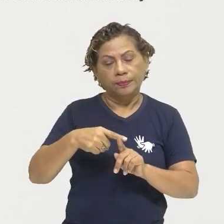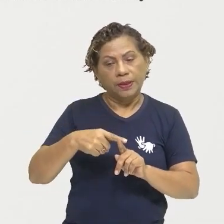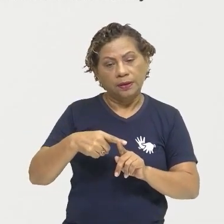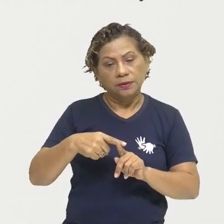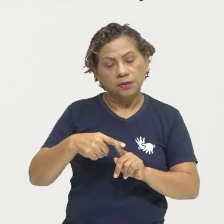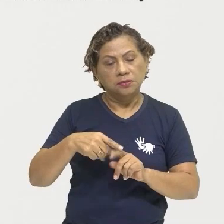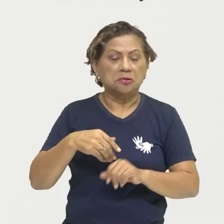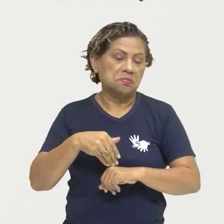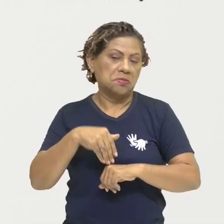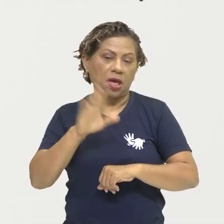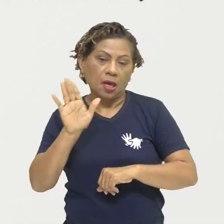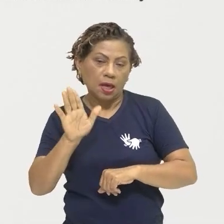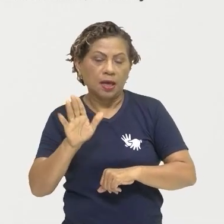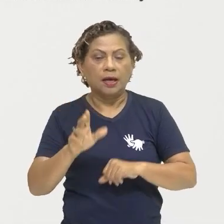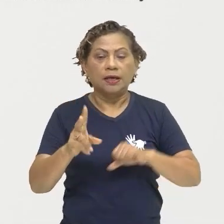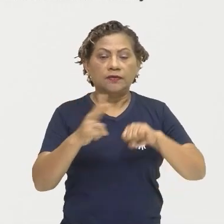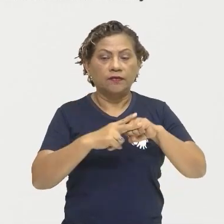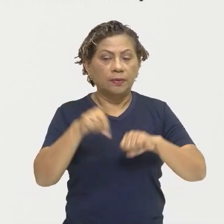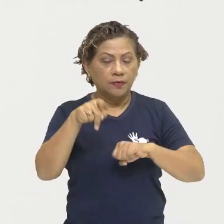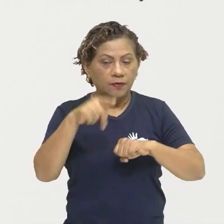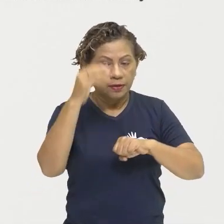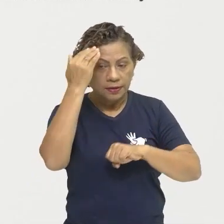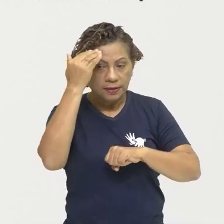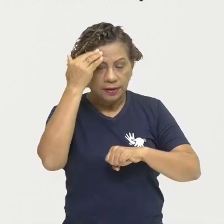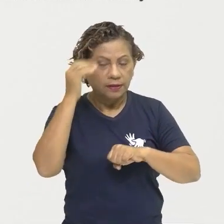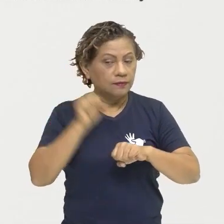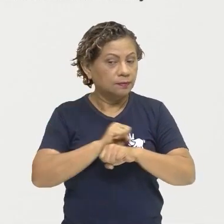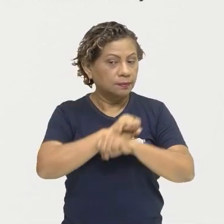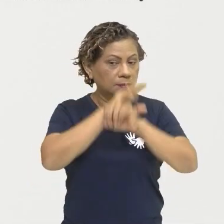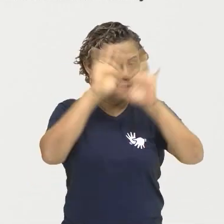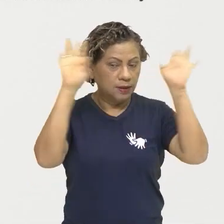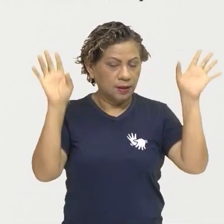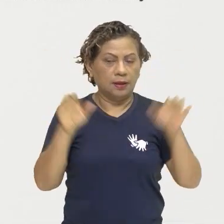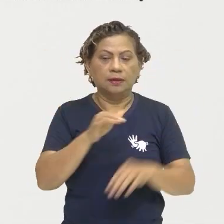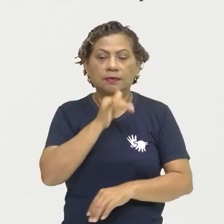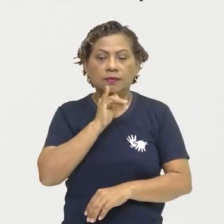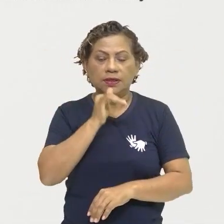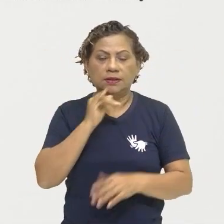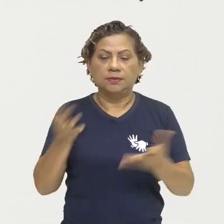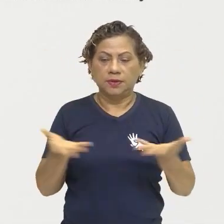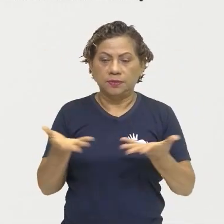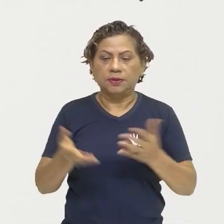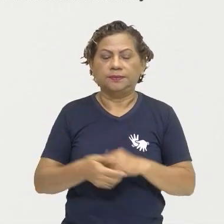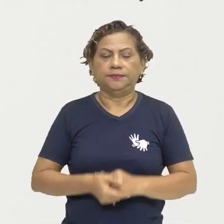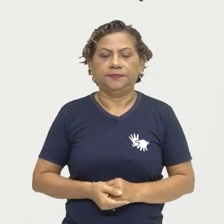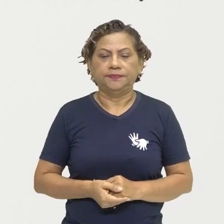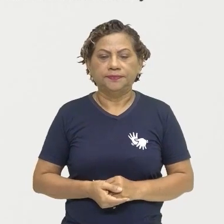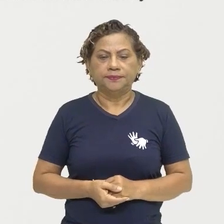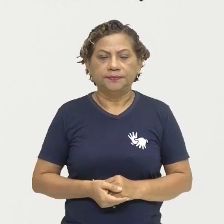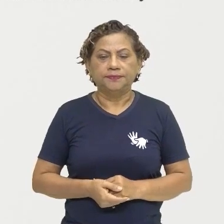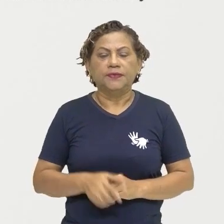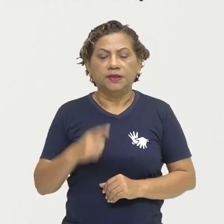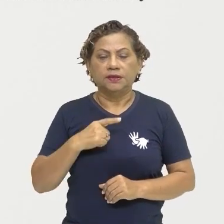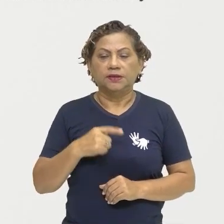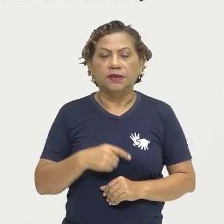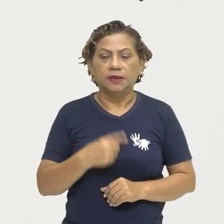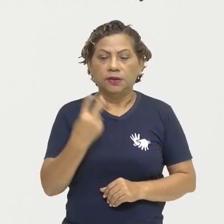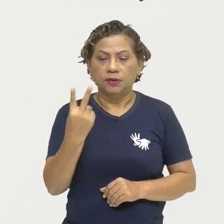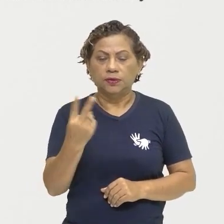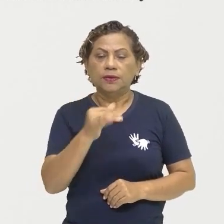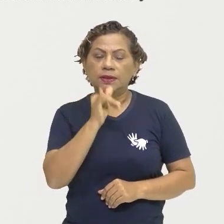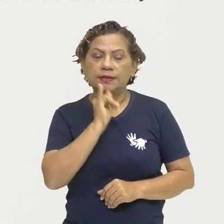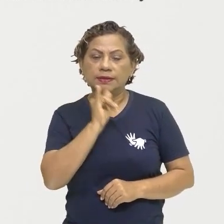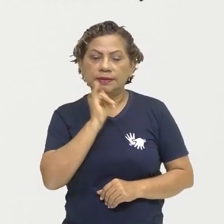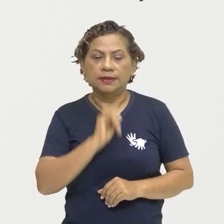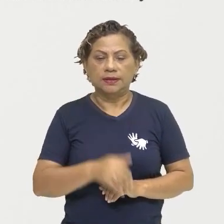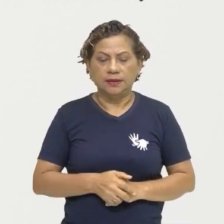verbos. Isso aqui tem de ficar muito claro para você. Vamos ver um exemplo? Olha aí, 2 exemplos, né? Para ilustrar a